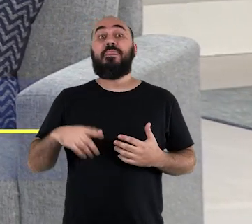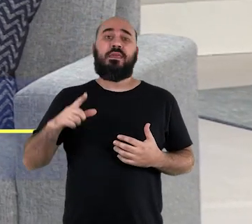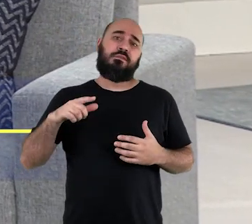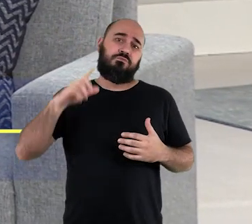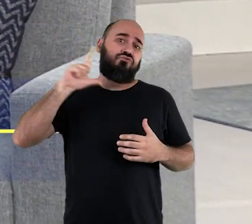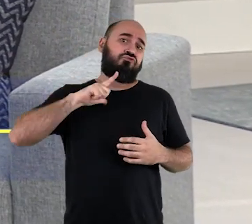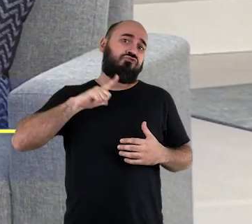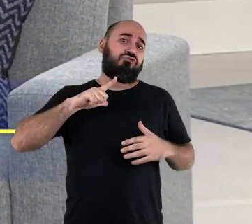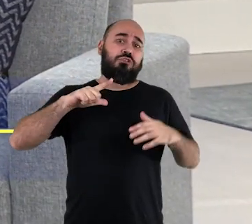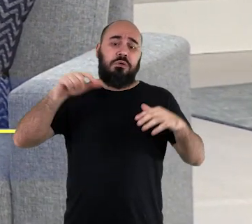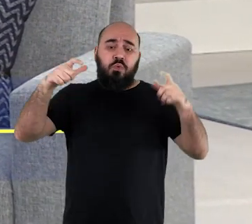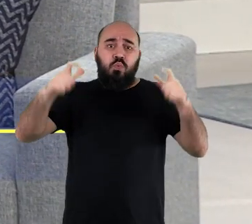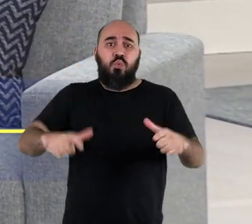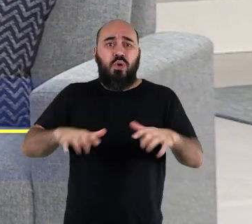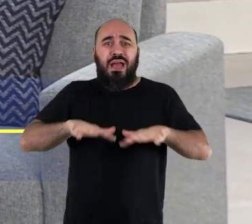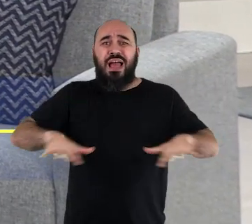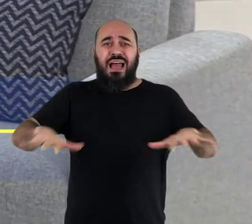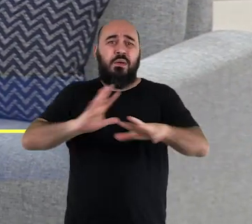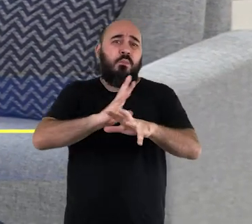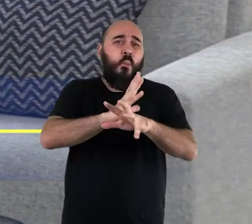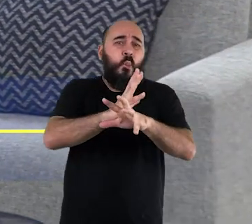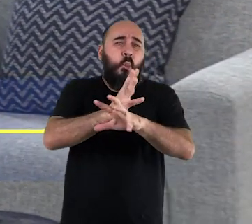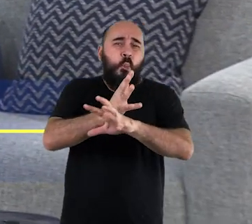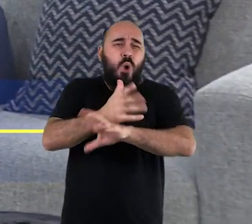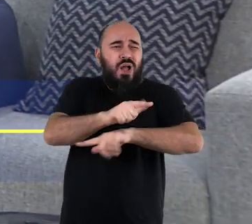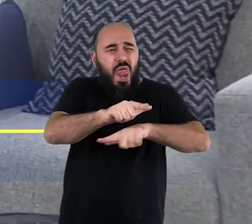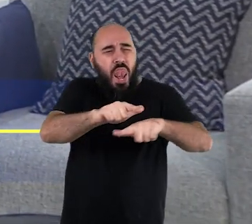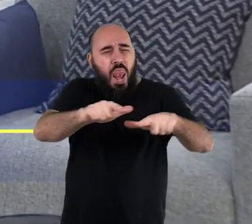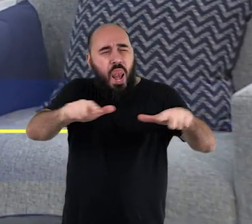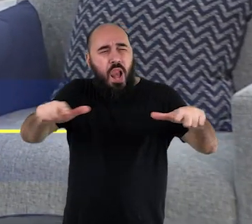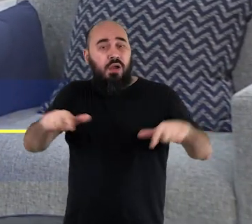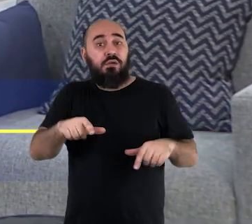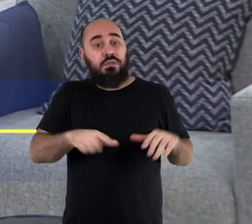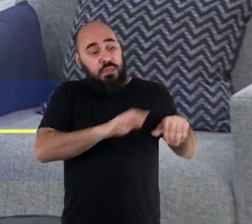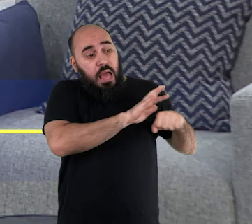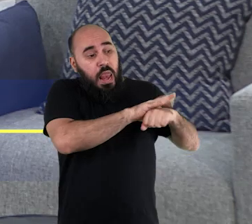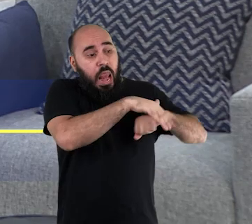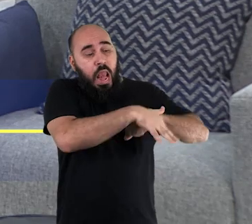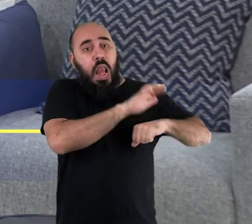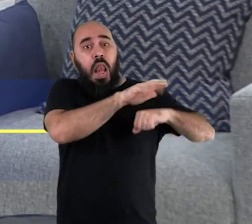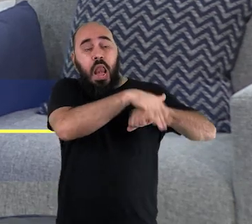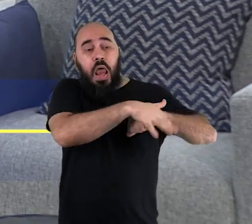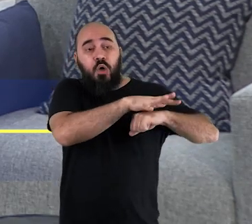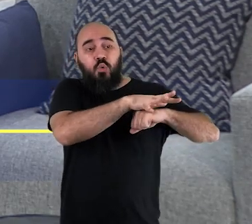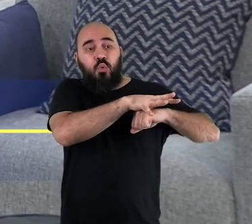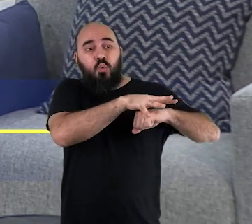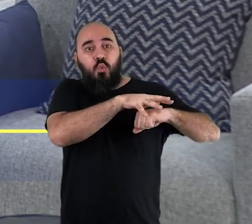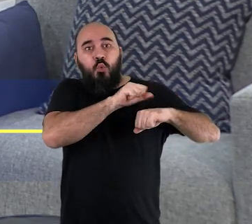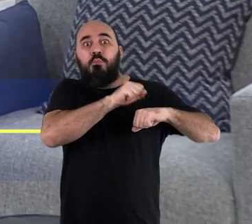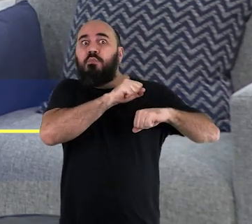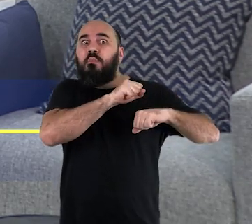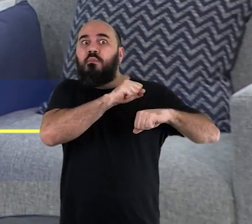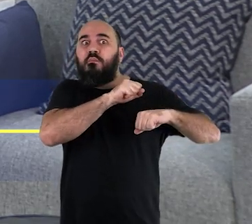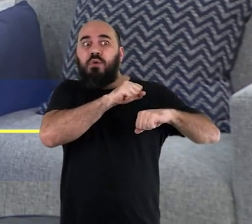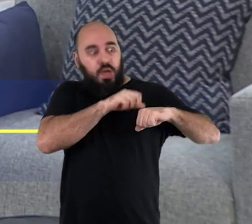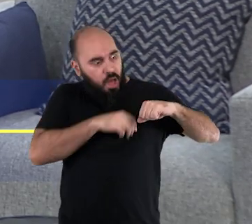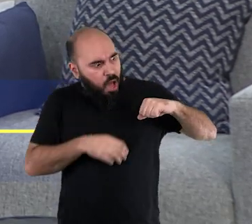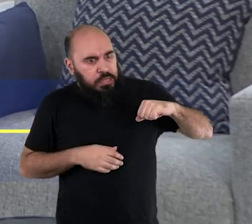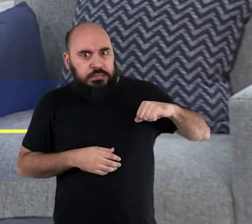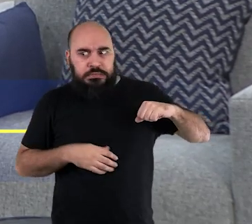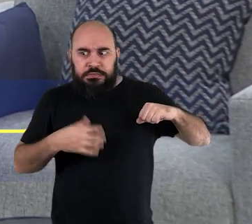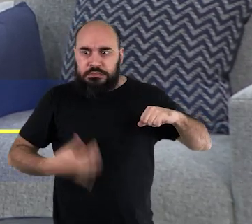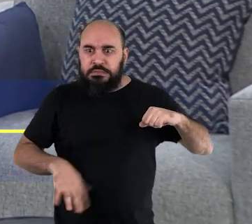de estiagem. Então Deus disse assim para Elias: Elias, agora você vá até Sarepta de